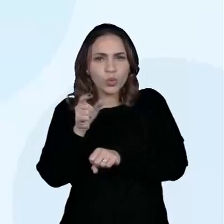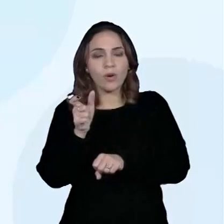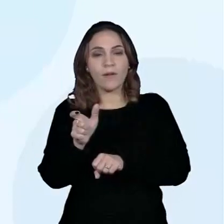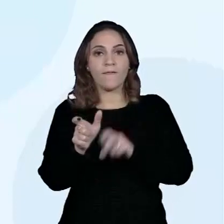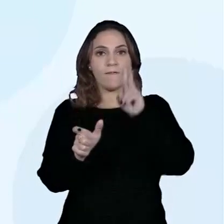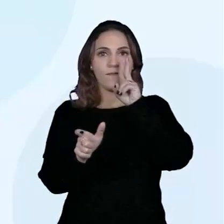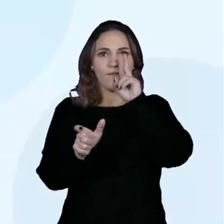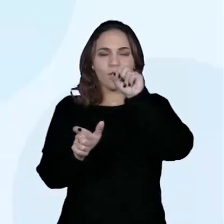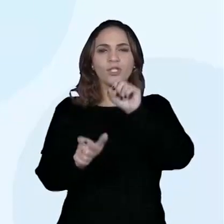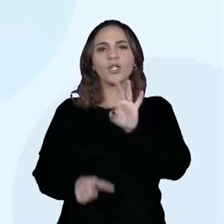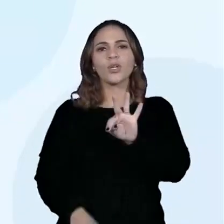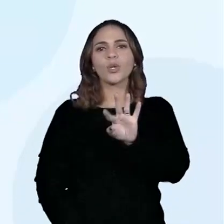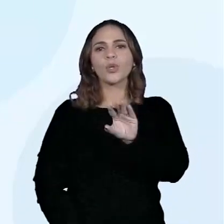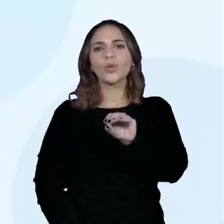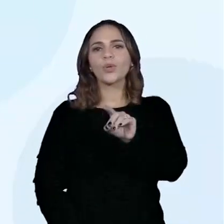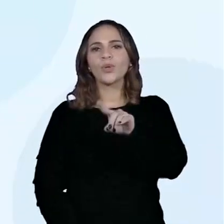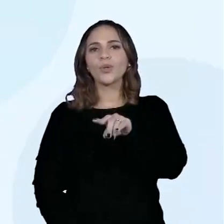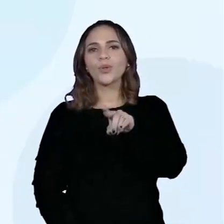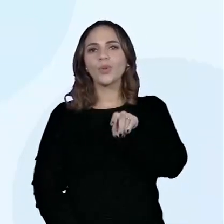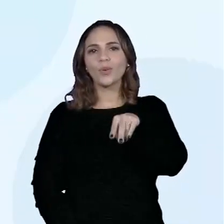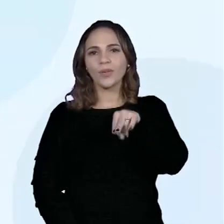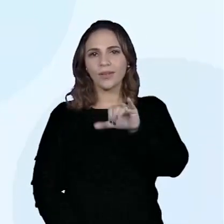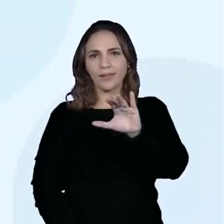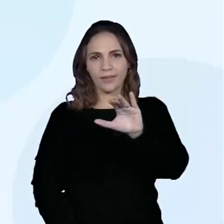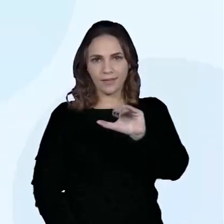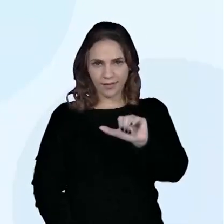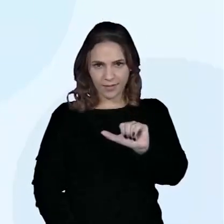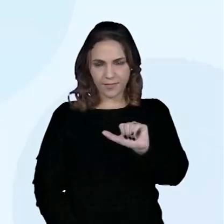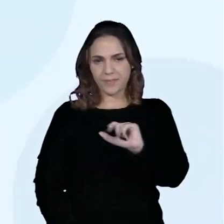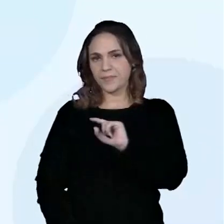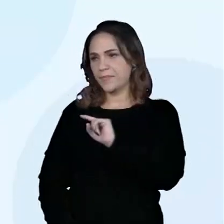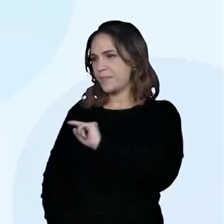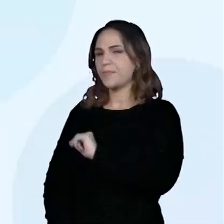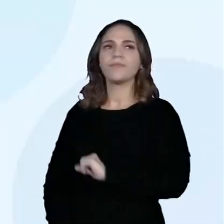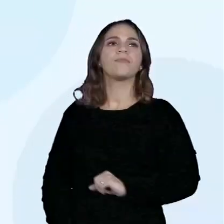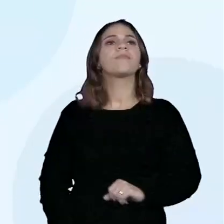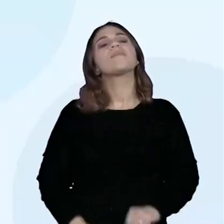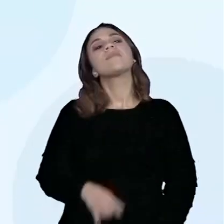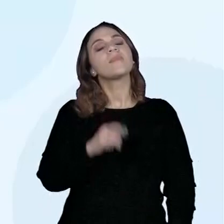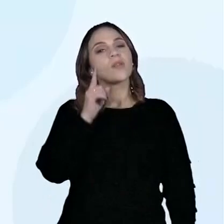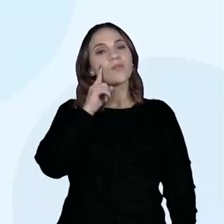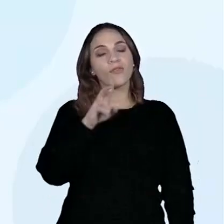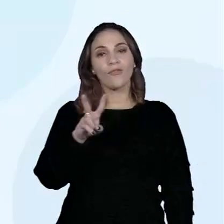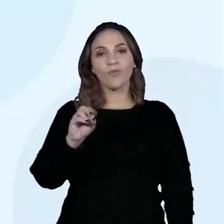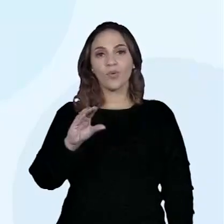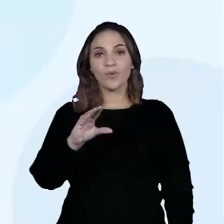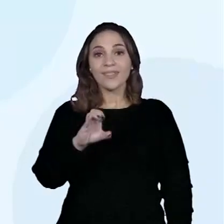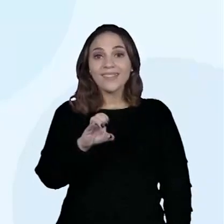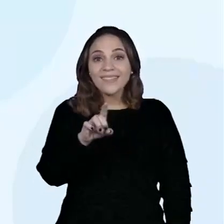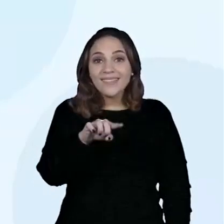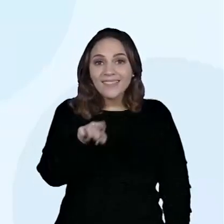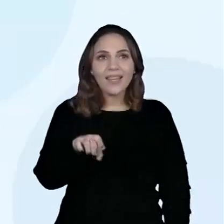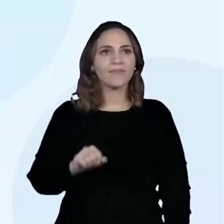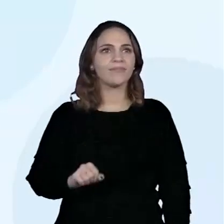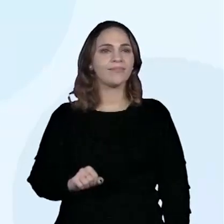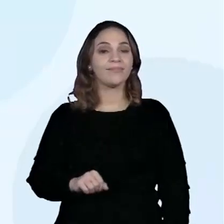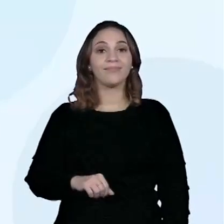tônica, porque é a sílaba mais forte. Então, nós temos aqui, ó, você, já,